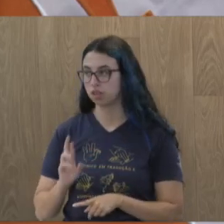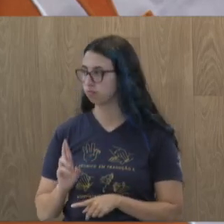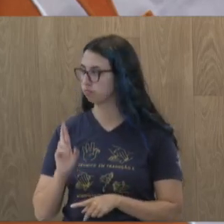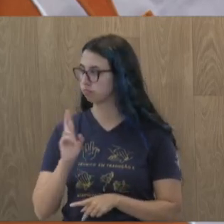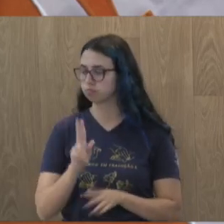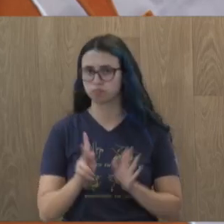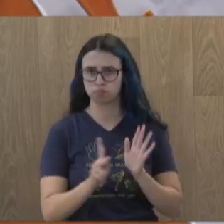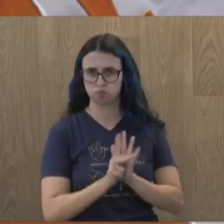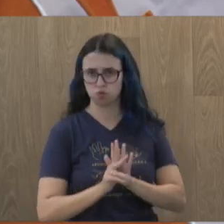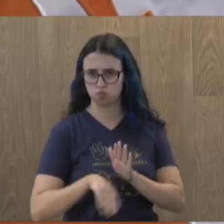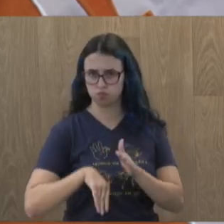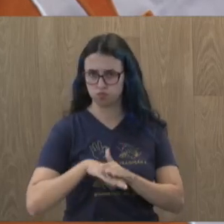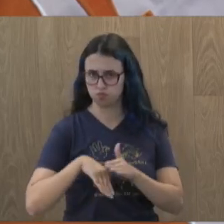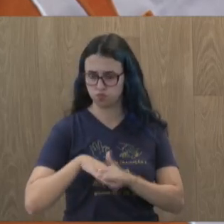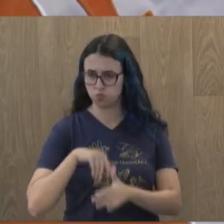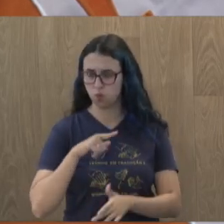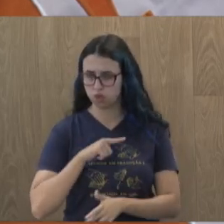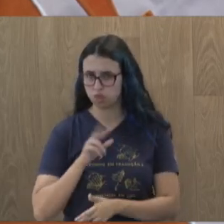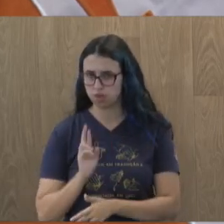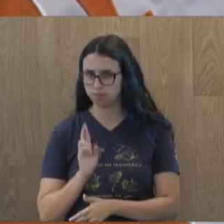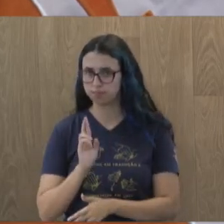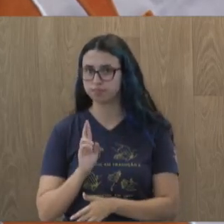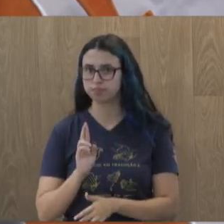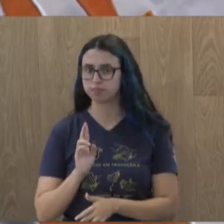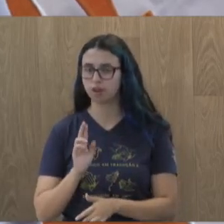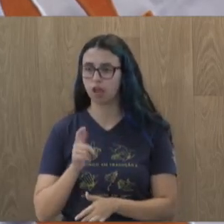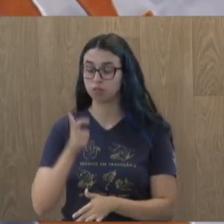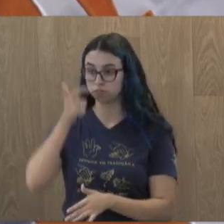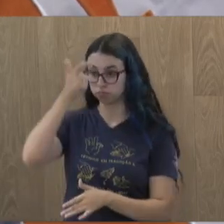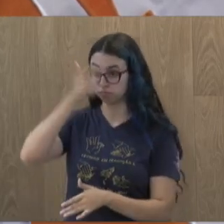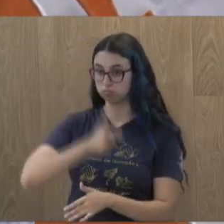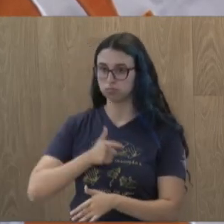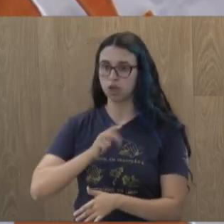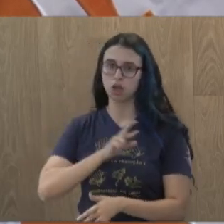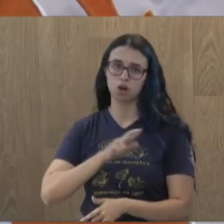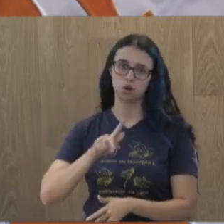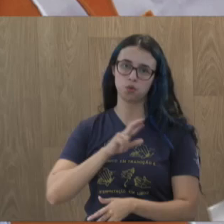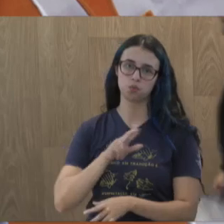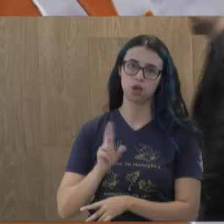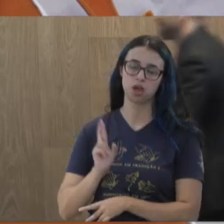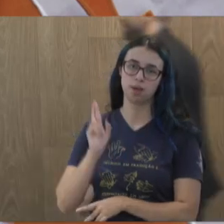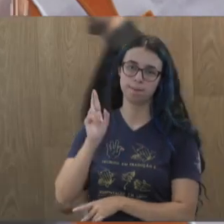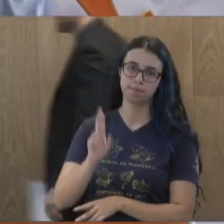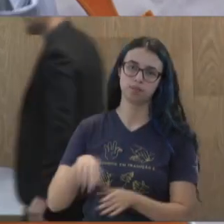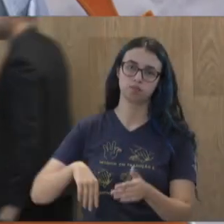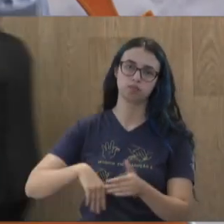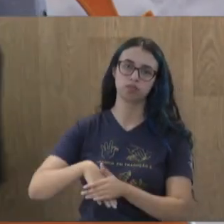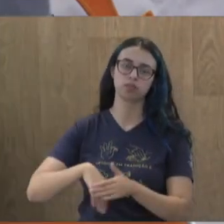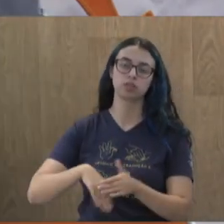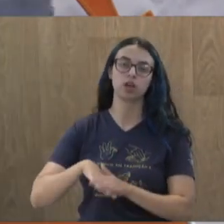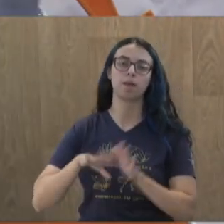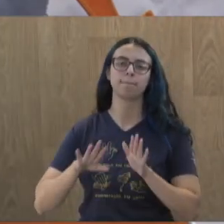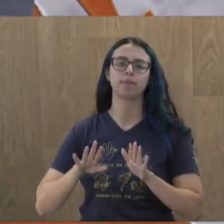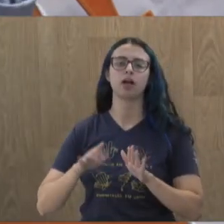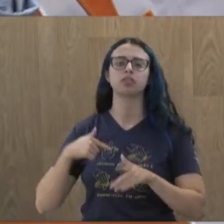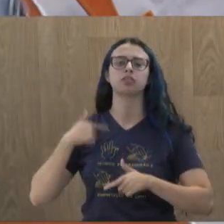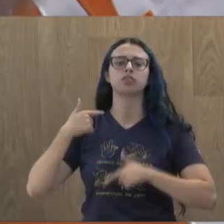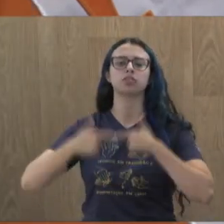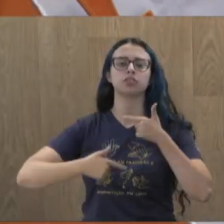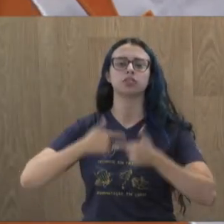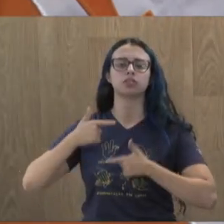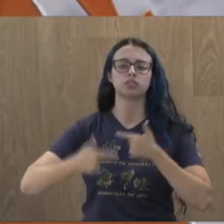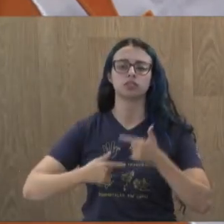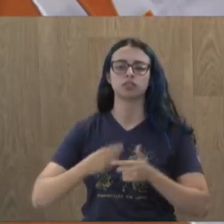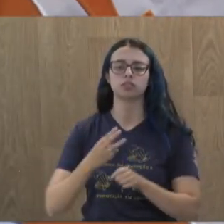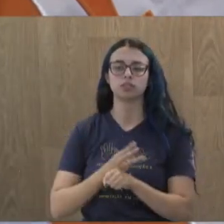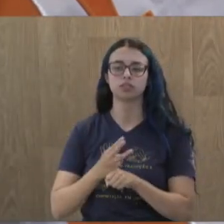futebol, né? Eu não me julgo representante do futebol, não, mas eu trabalhei 3 anos e vou começar a provar tudo que eu falo aqui,